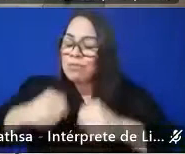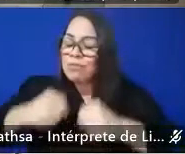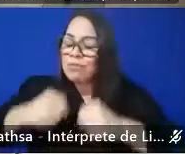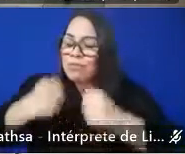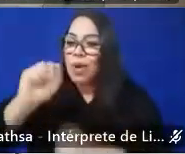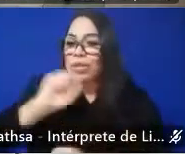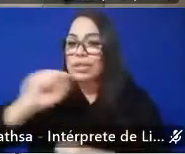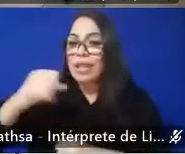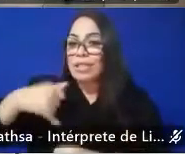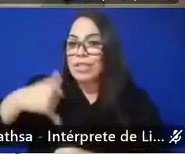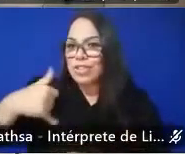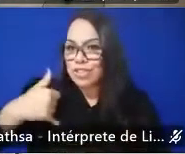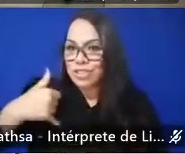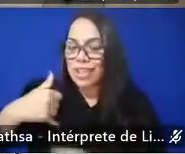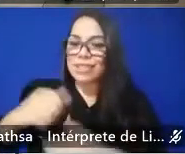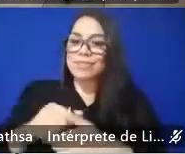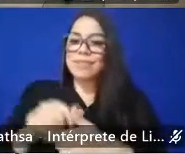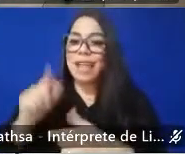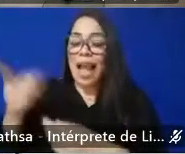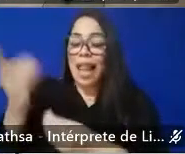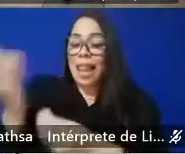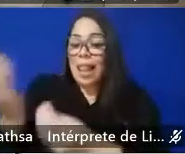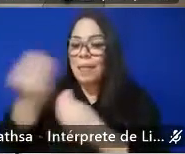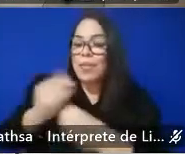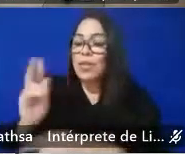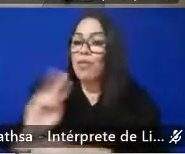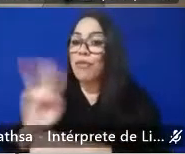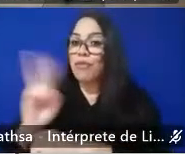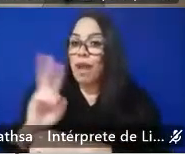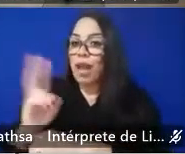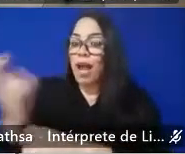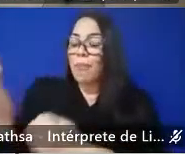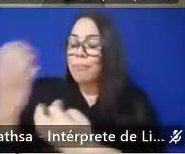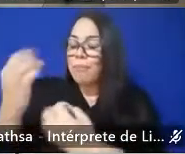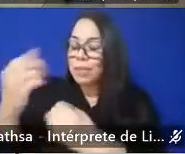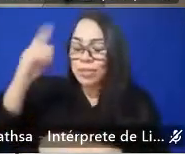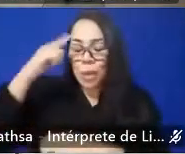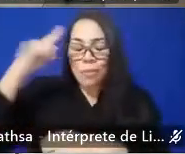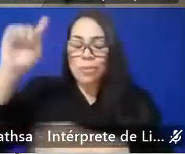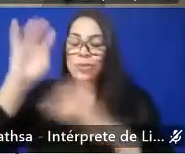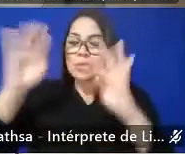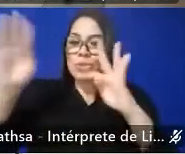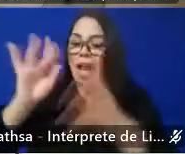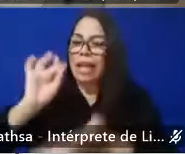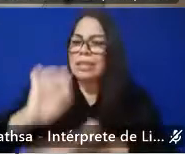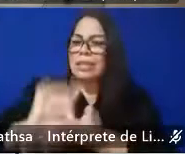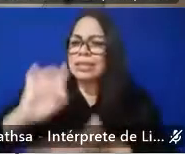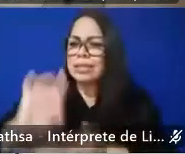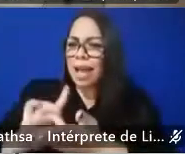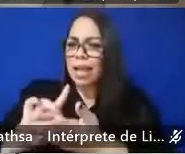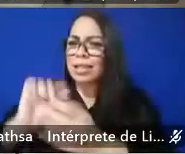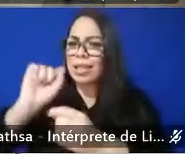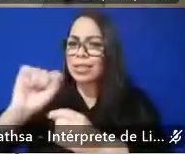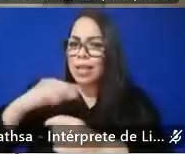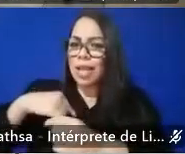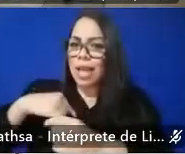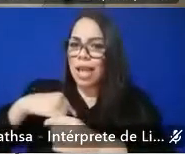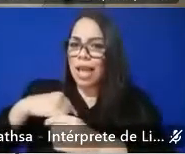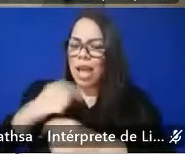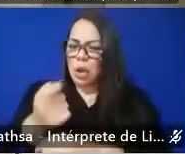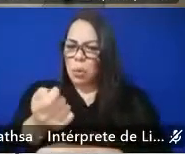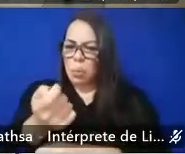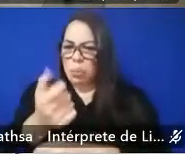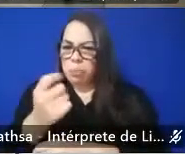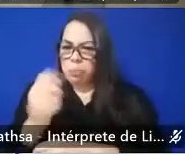foi ela que me passou o valores e me ensinou a pensar grande me dando a certeza de que eu não cabia nas estatísticas que